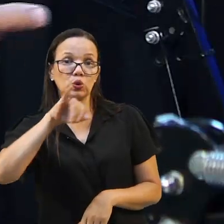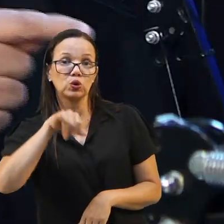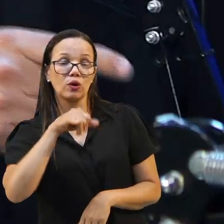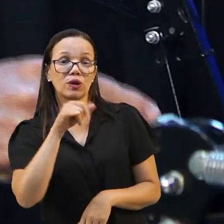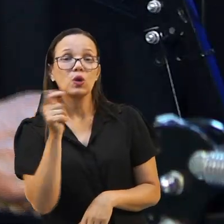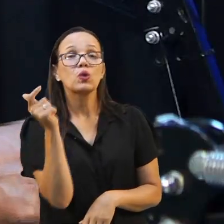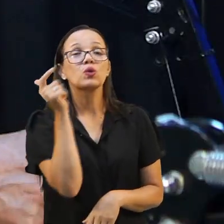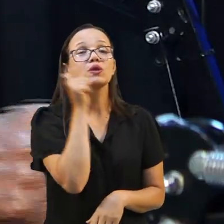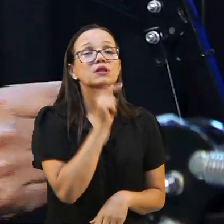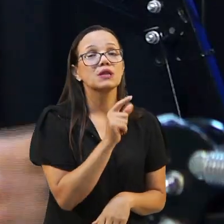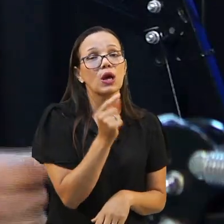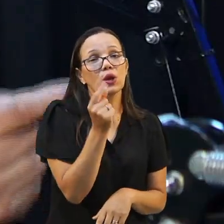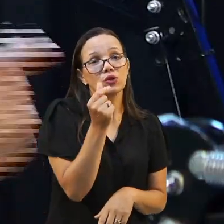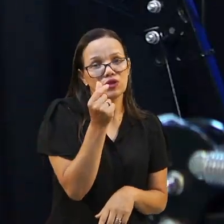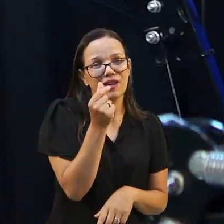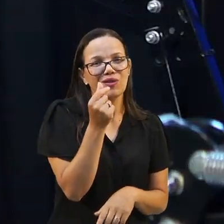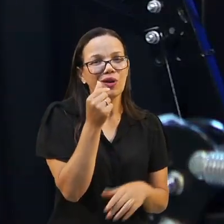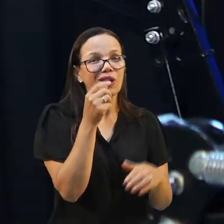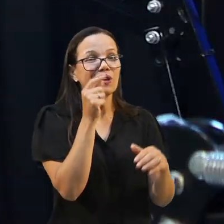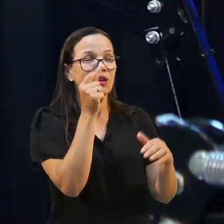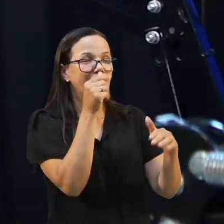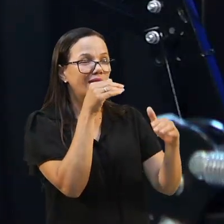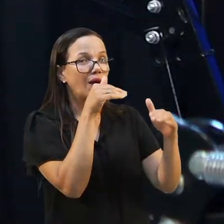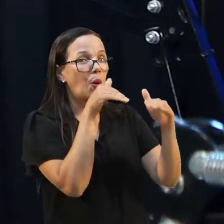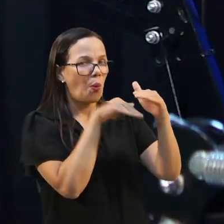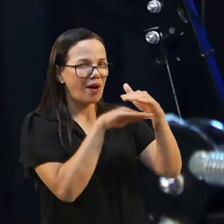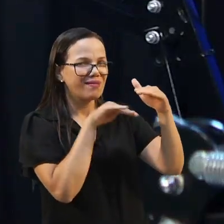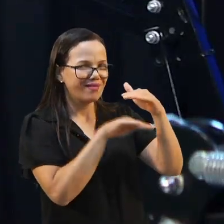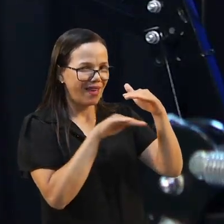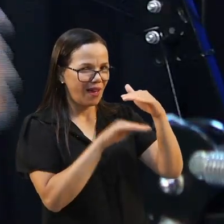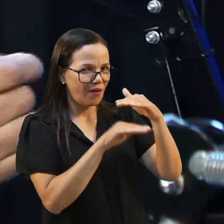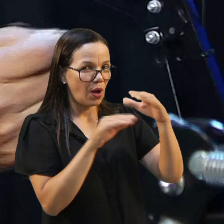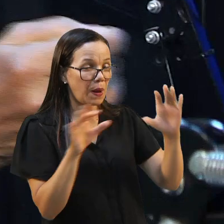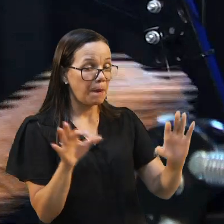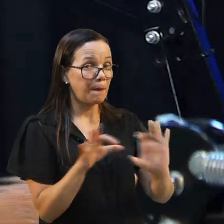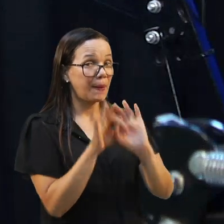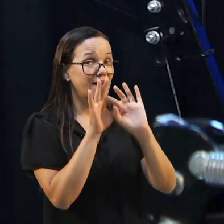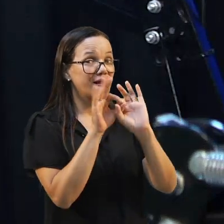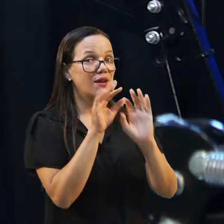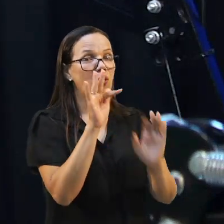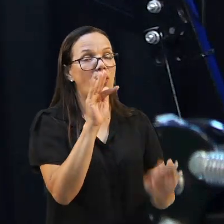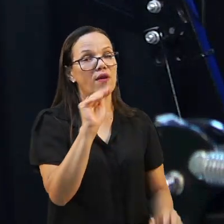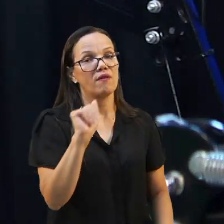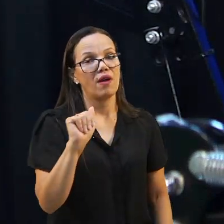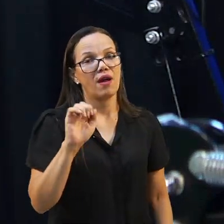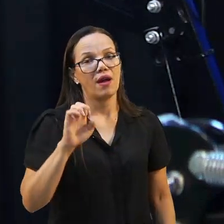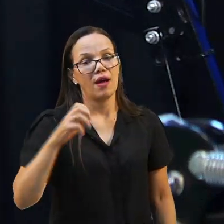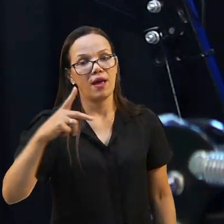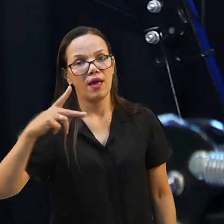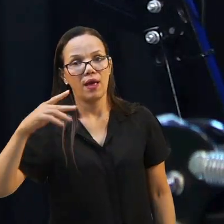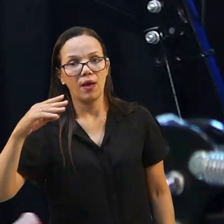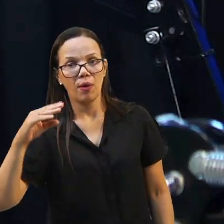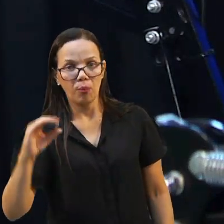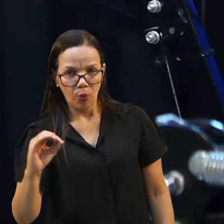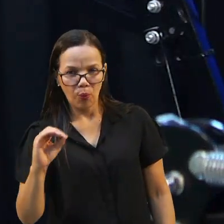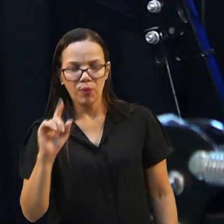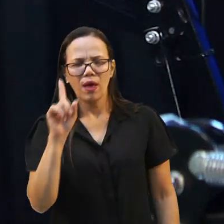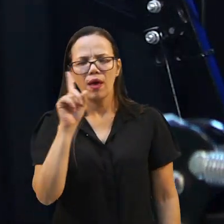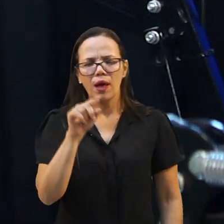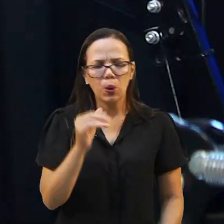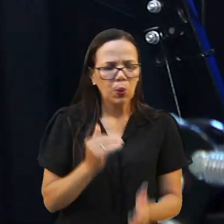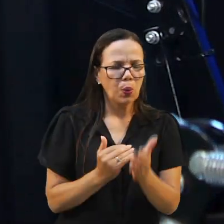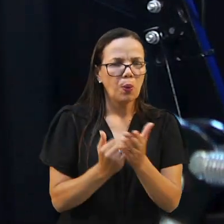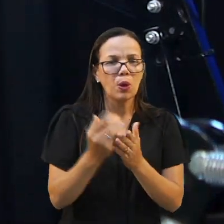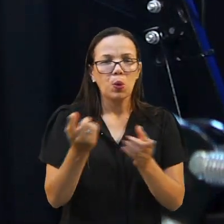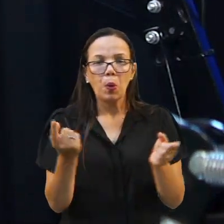e depositava numa parceria com a FAEPO. A FAEPO, então, foi inicialmente uma parceira